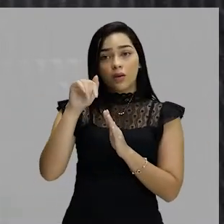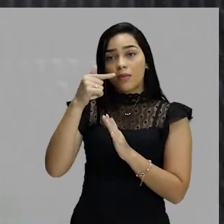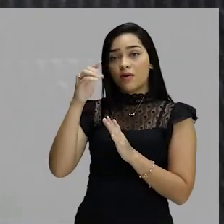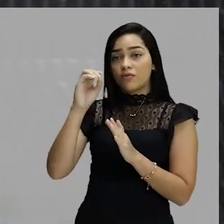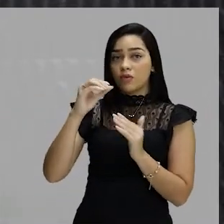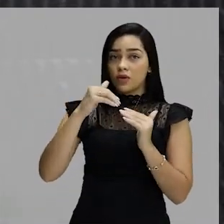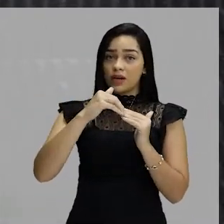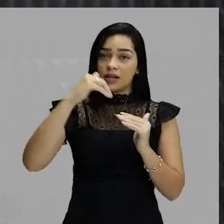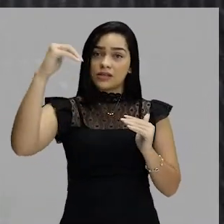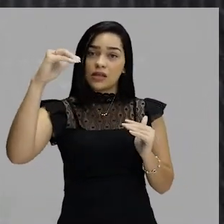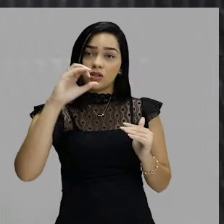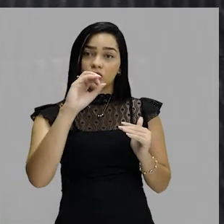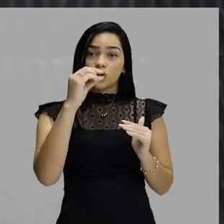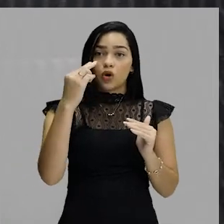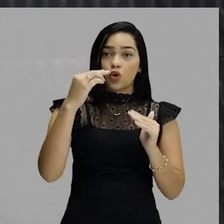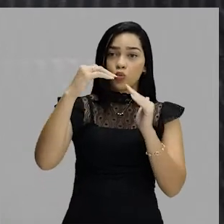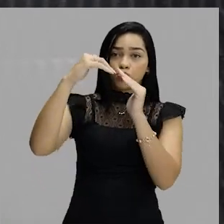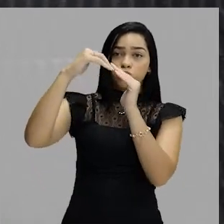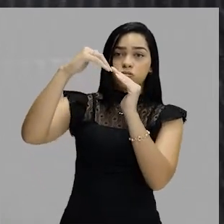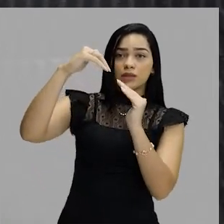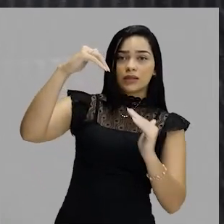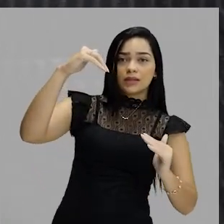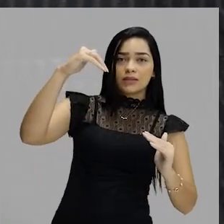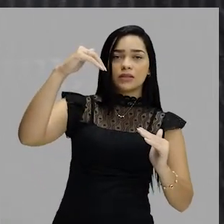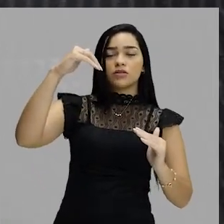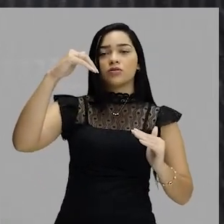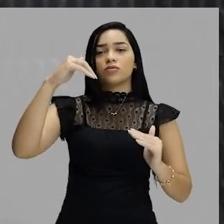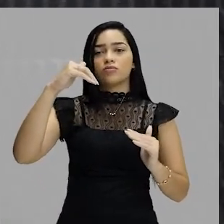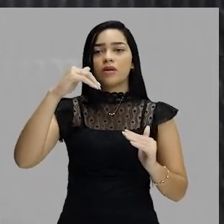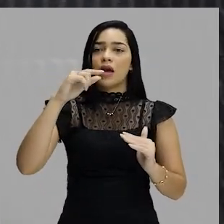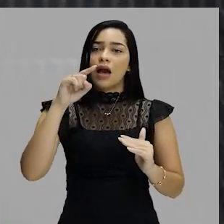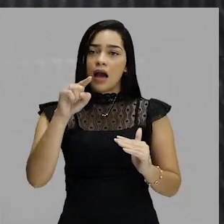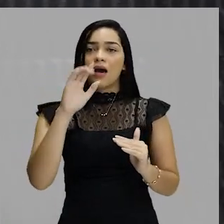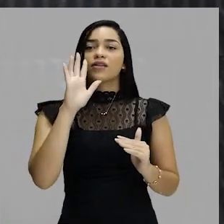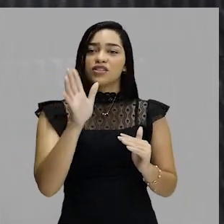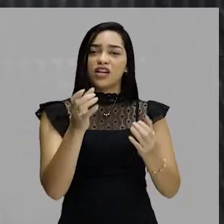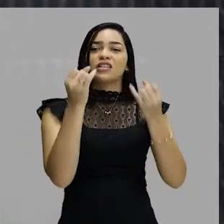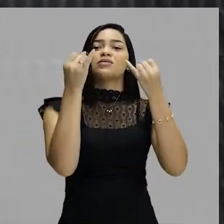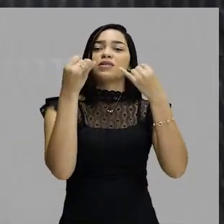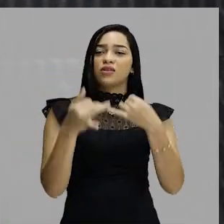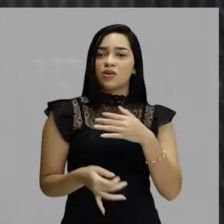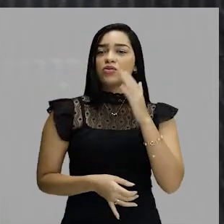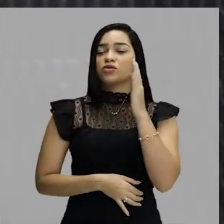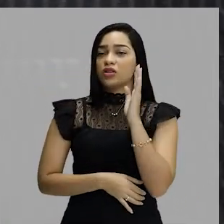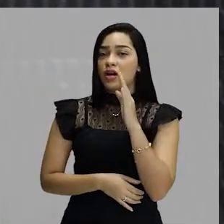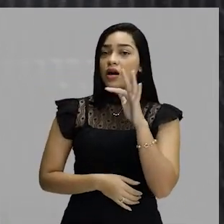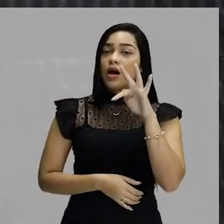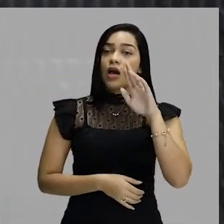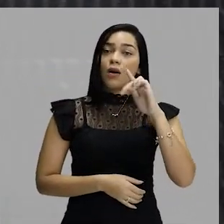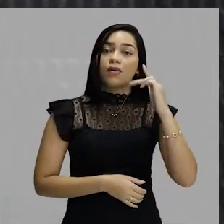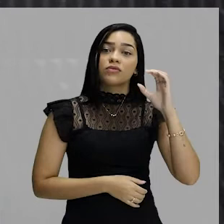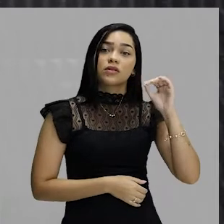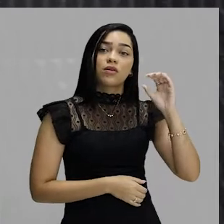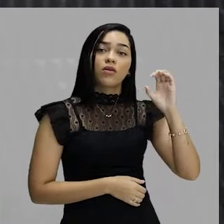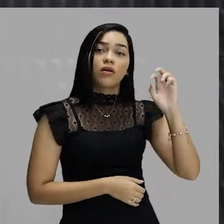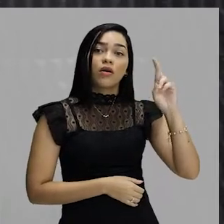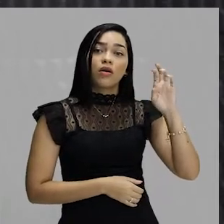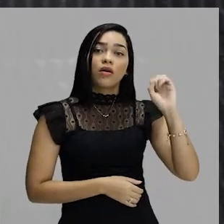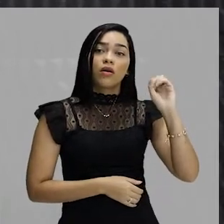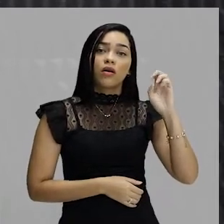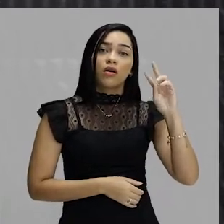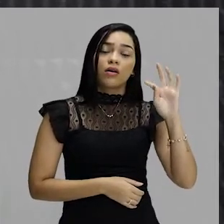função crescente ou é uma função decrescente? Ah, professor, o senhor falou isso na aula passada. Ele é uma função crescente, o gráfico